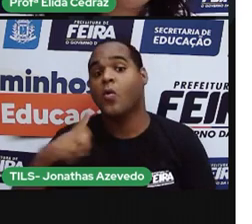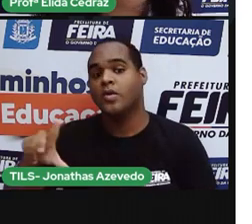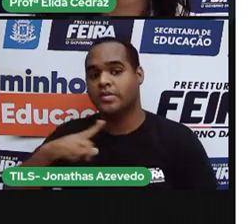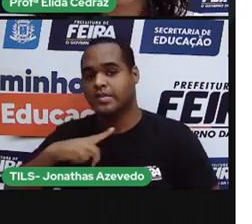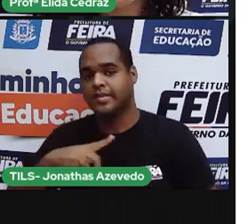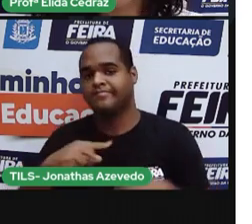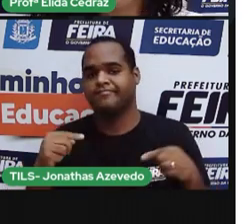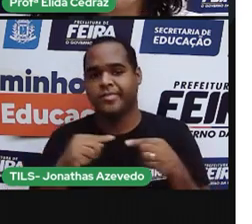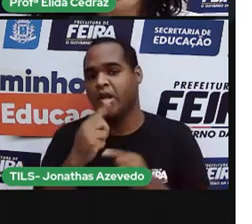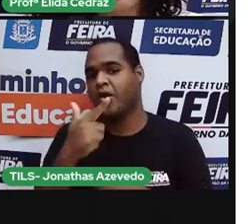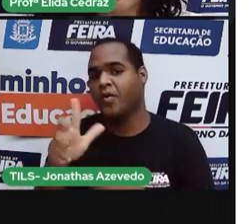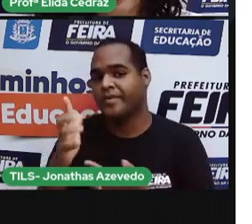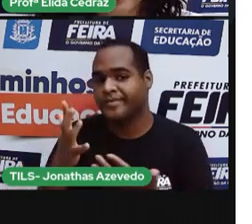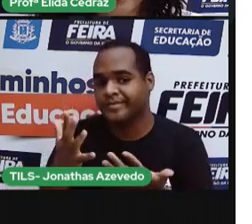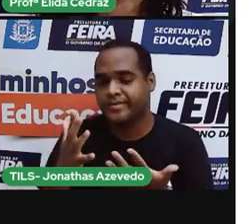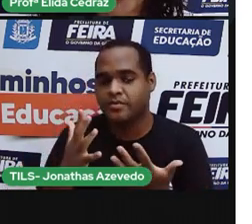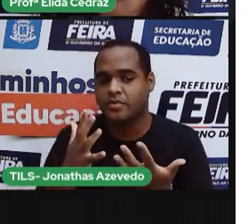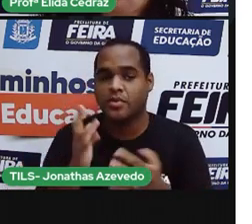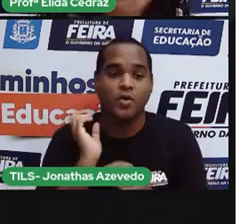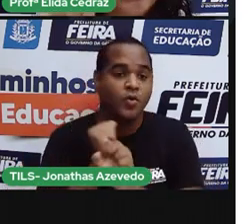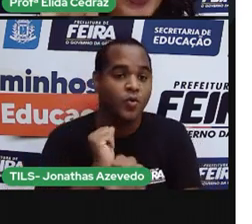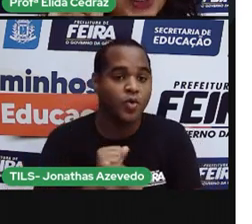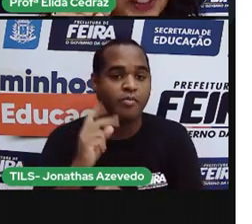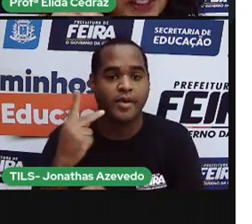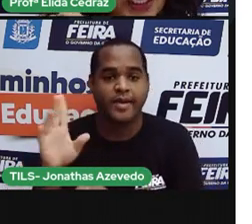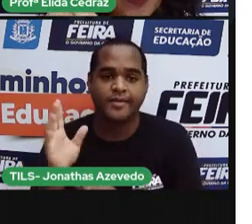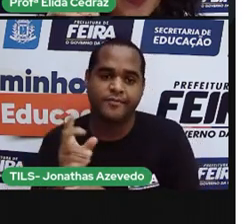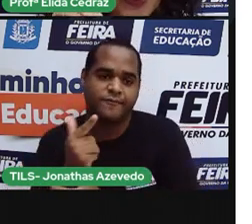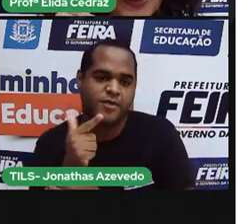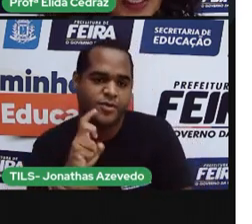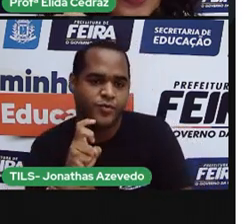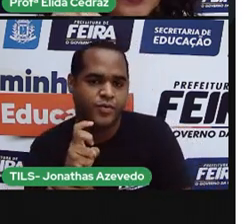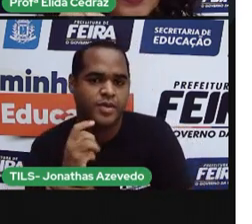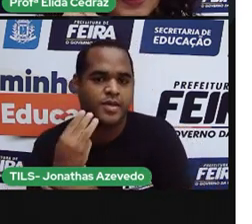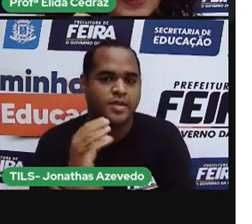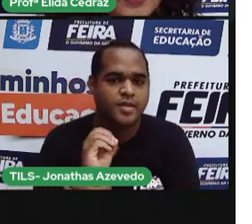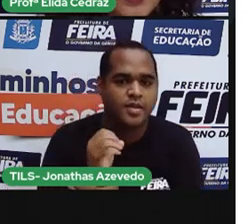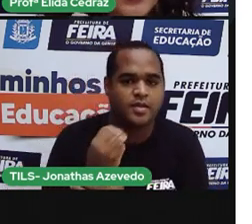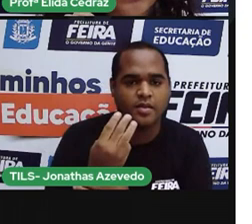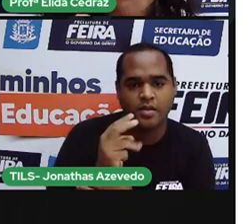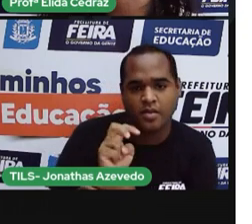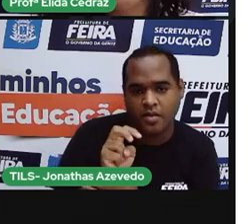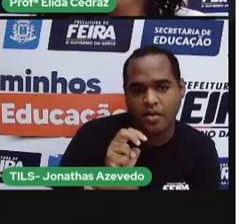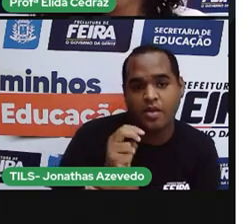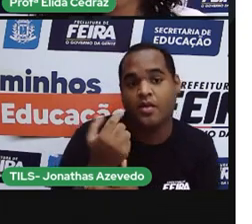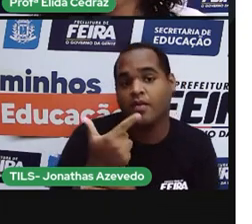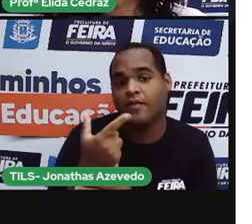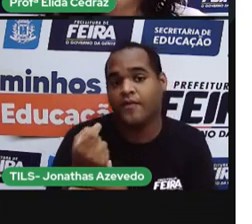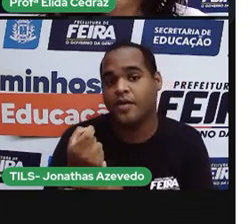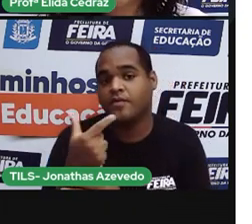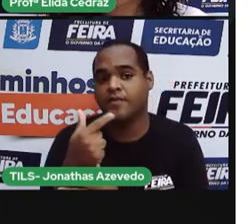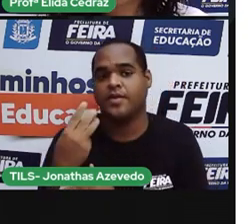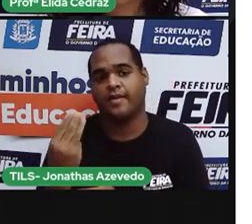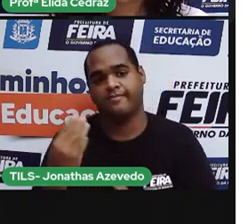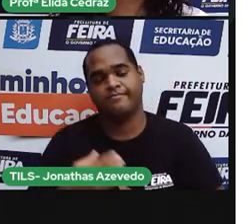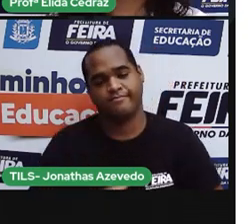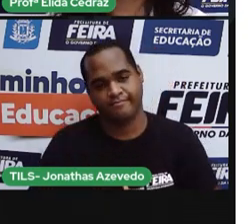tem quantos alunos tem em cada turma. 25, 30, 35, 20 e